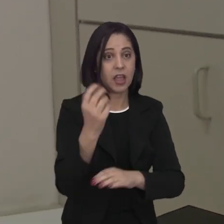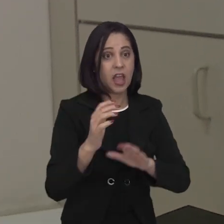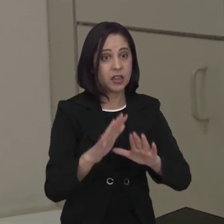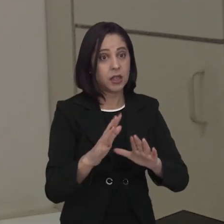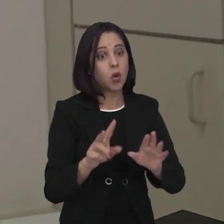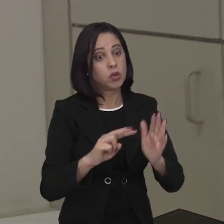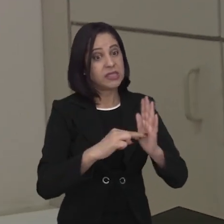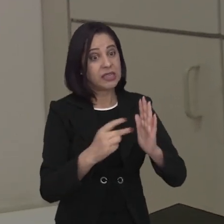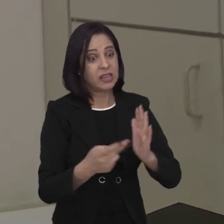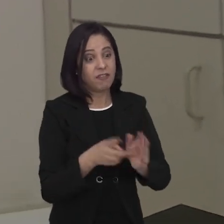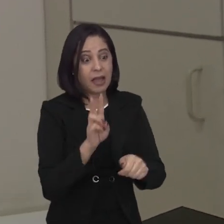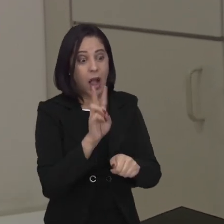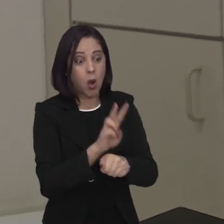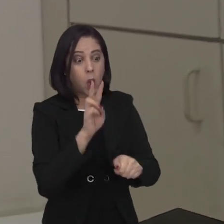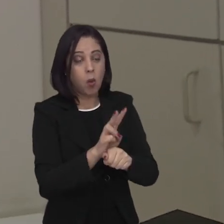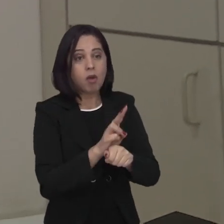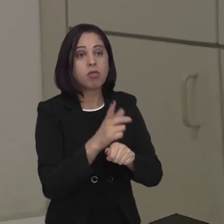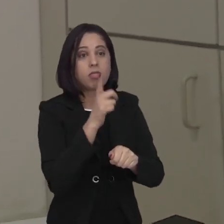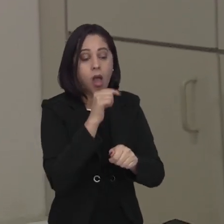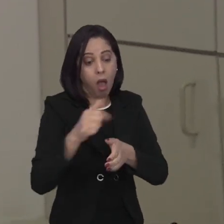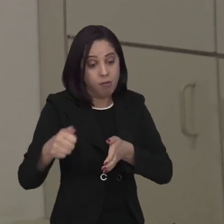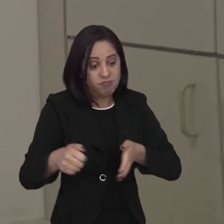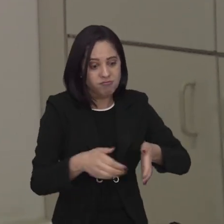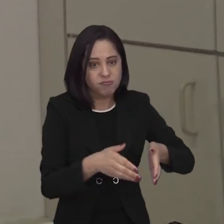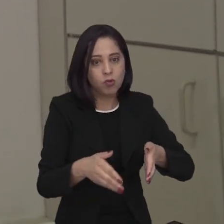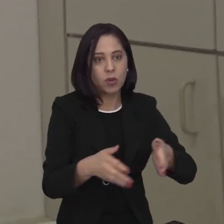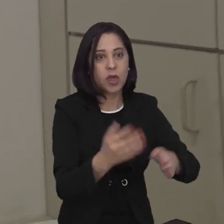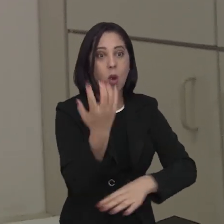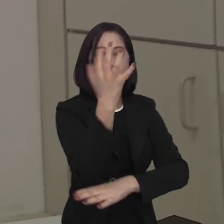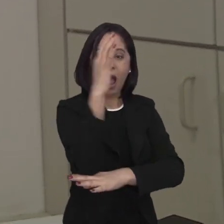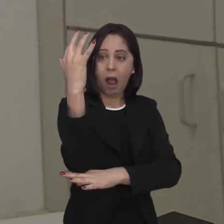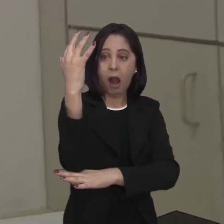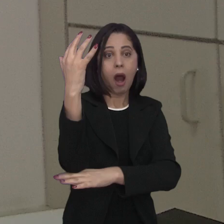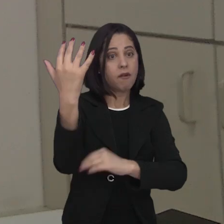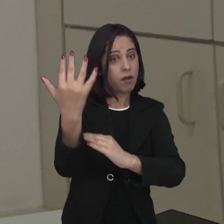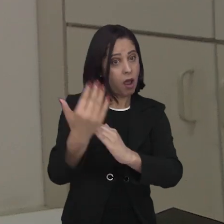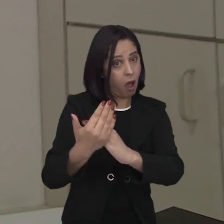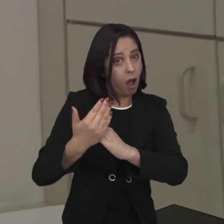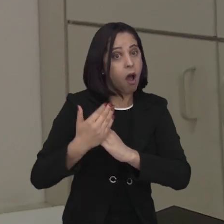essa proteção, essa camada de proteção. Então a árvore ela vai ajudar